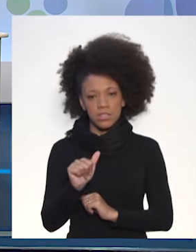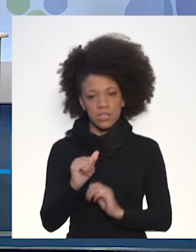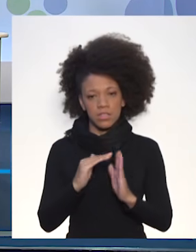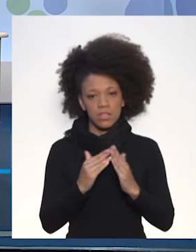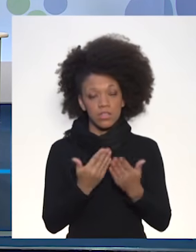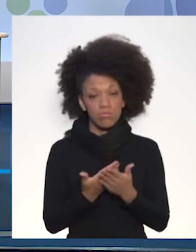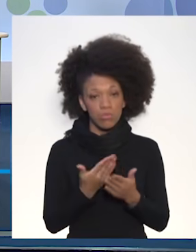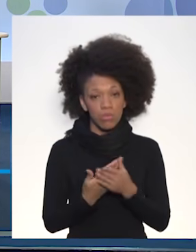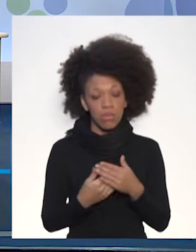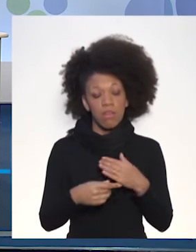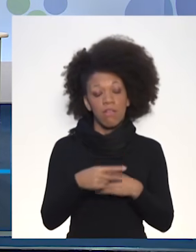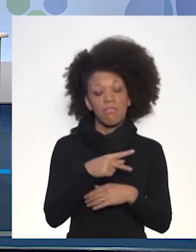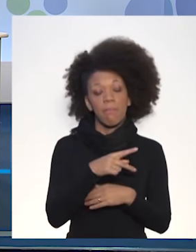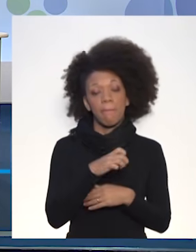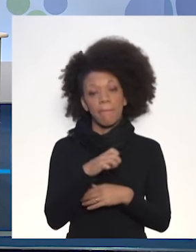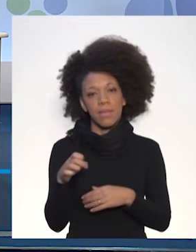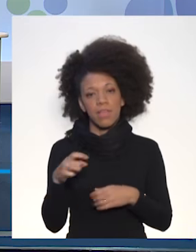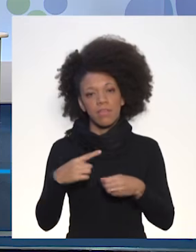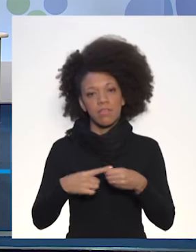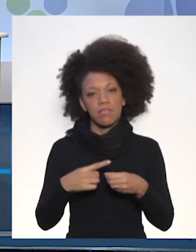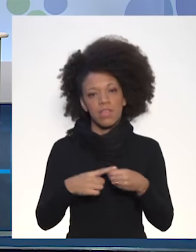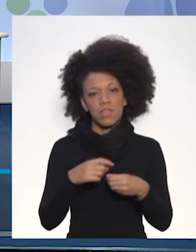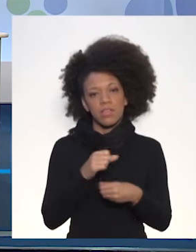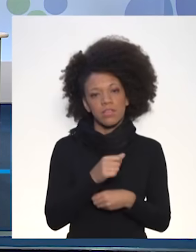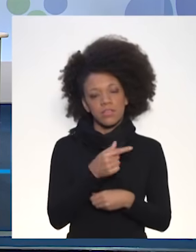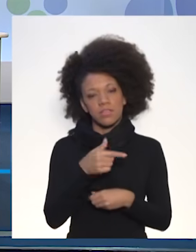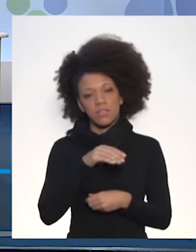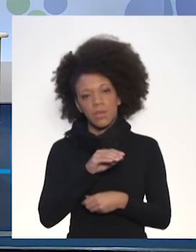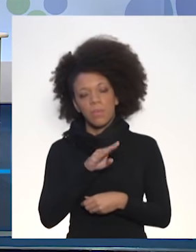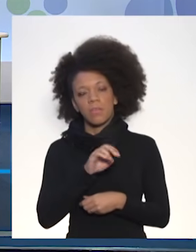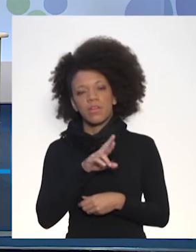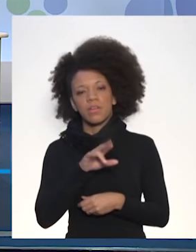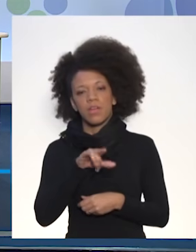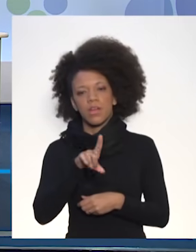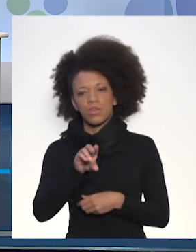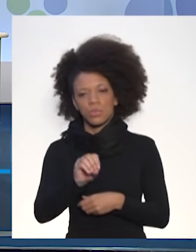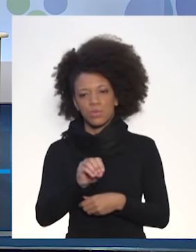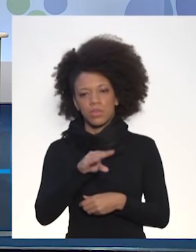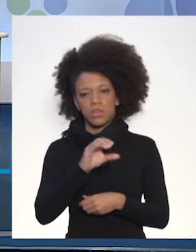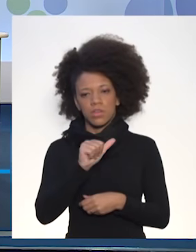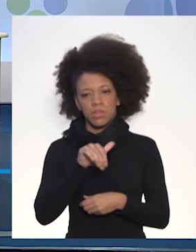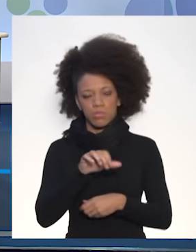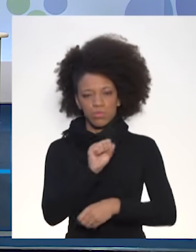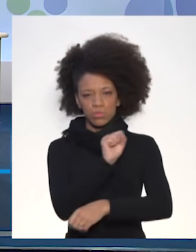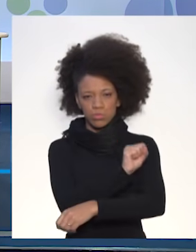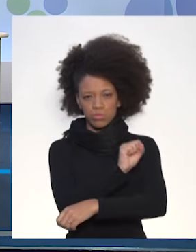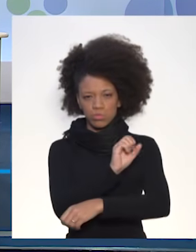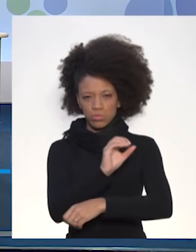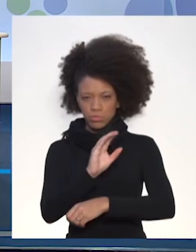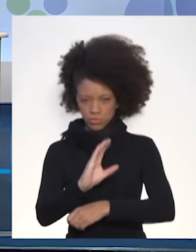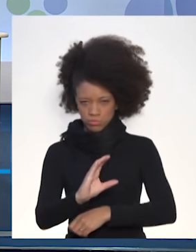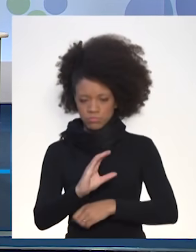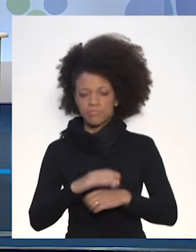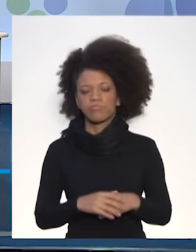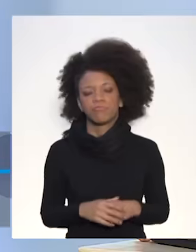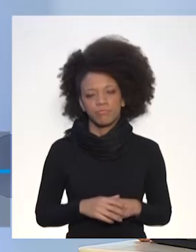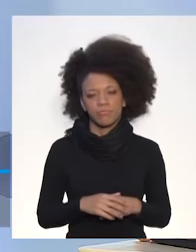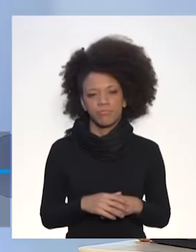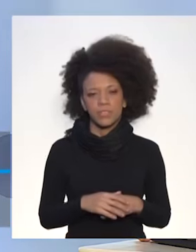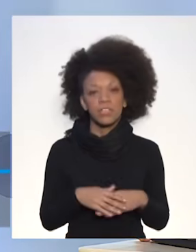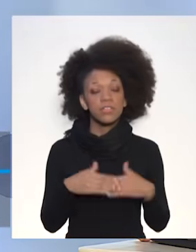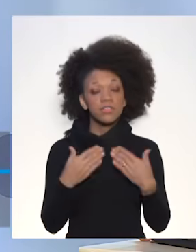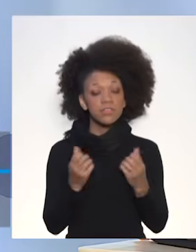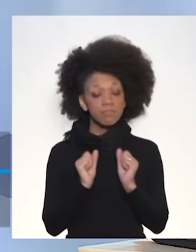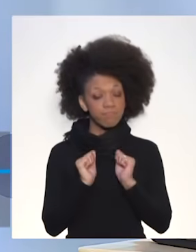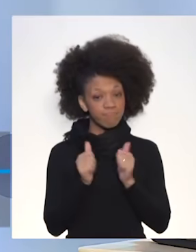Silva, PEI, lá de São Bernardo do Campo. Obrigado a todos pela participação. 3/4, Tony. É isso. É isso aí. Então,